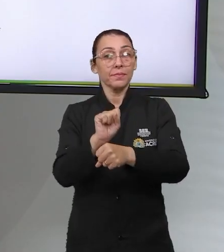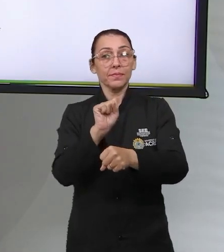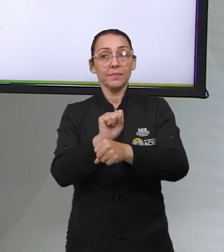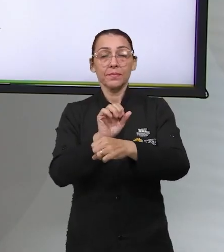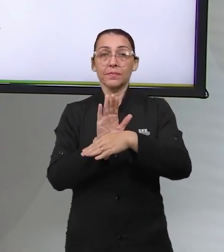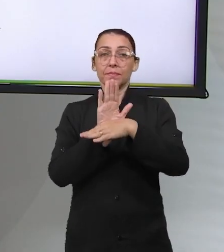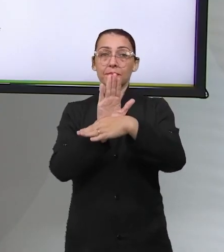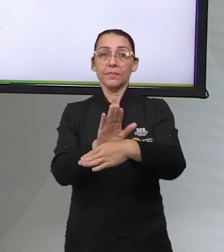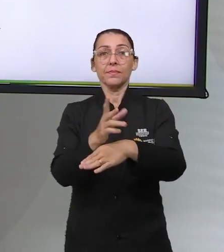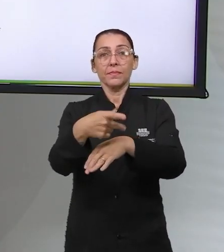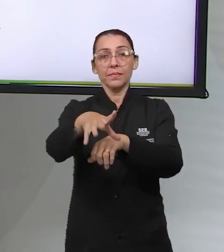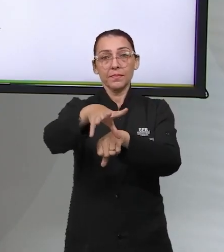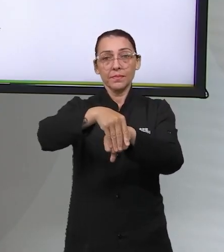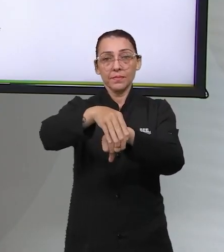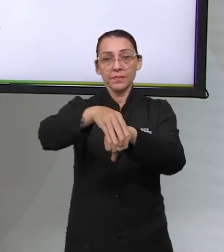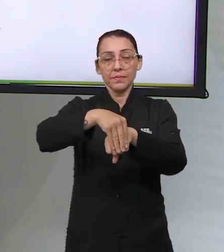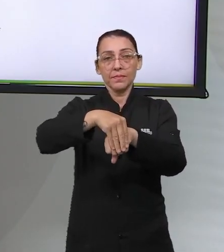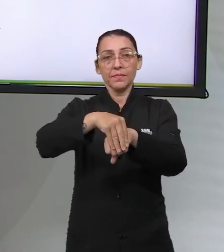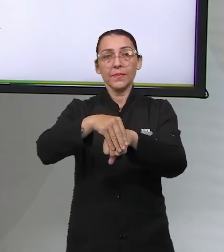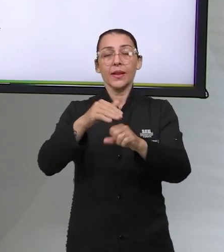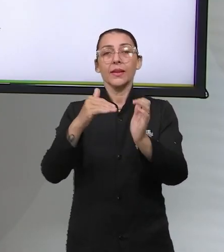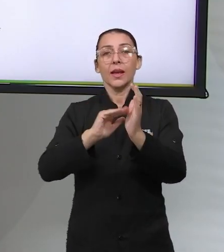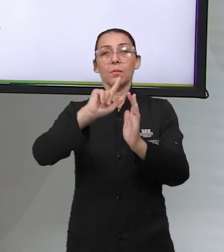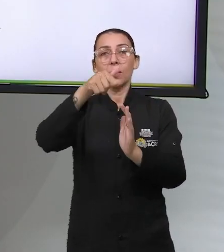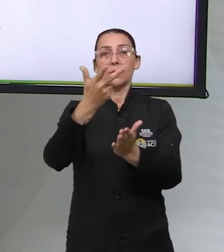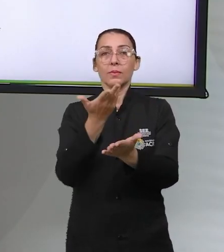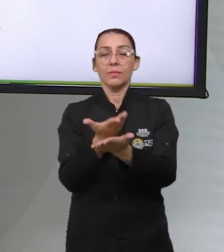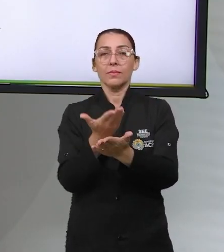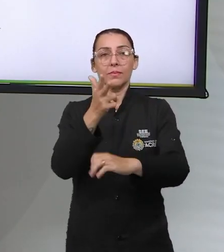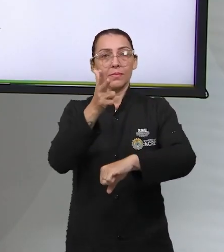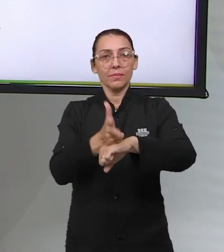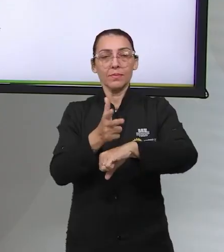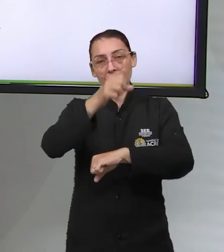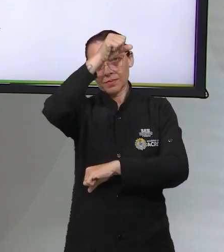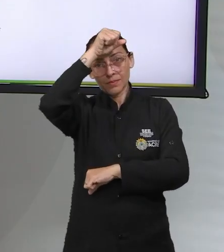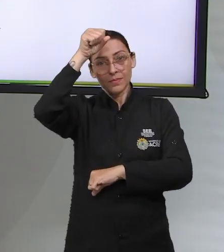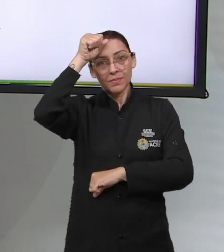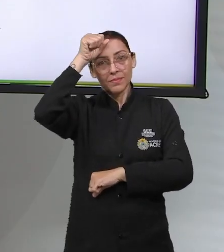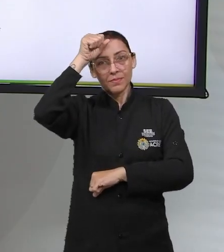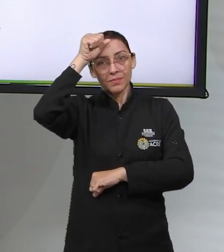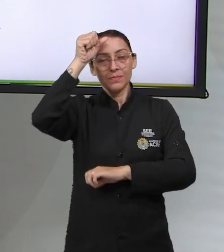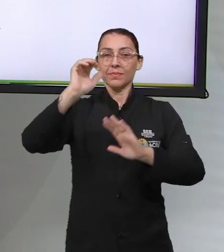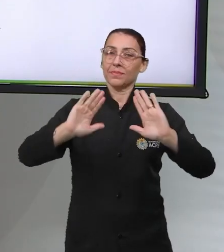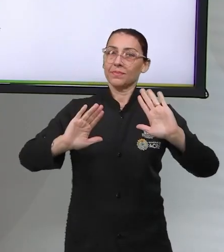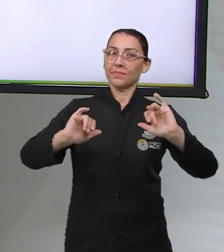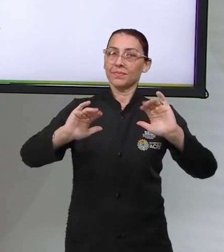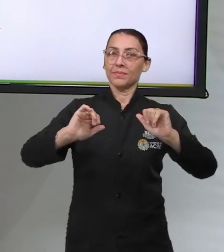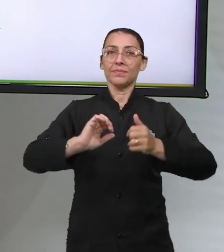contribuído com o seu aprendizado e até a próxima videoaula de Sociologia.